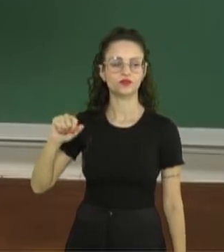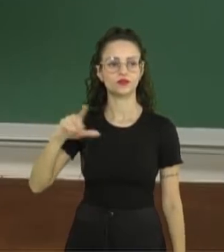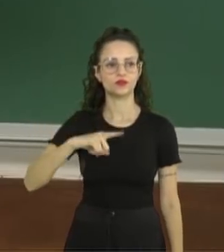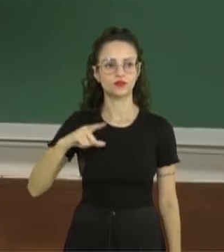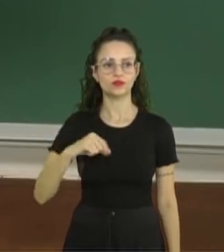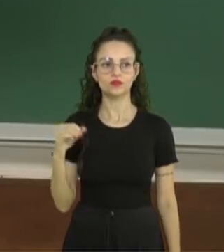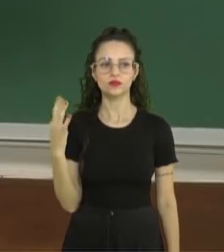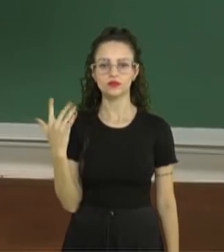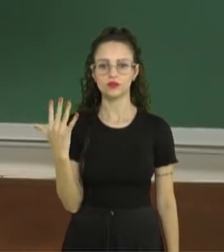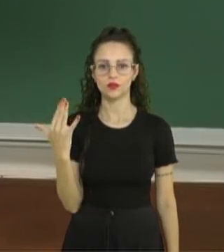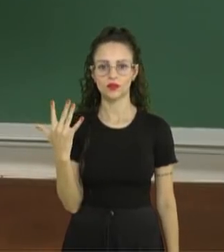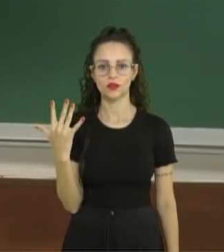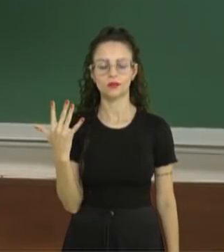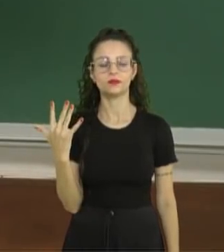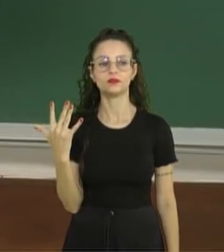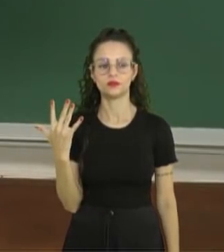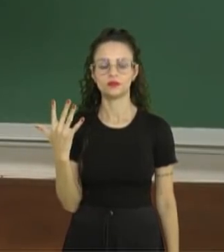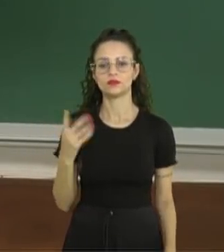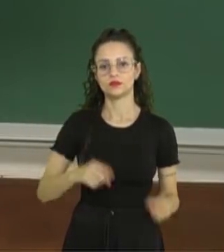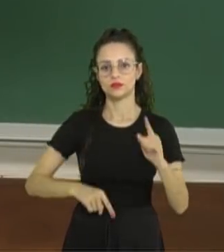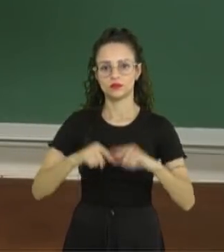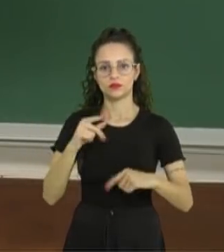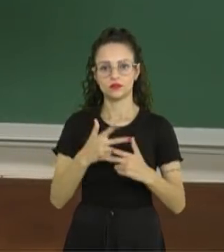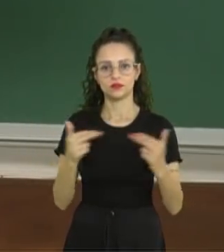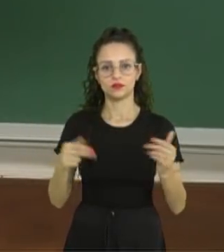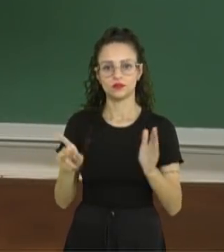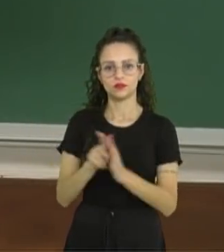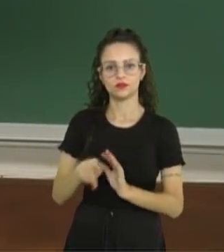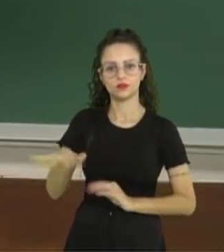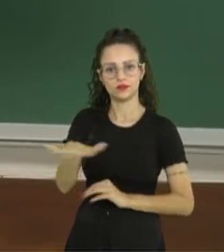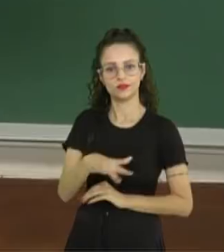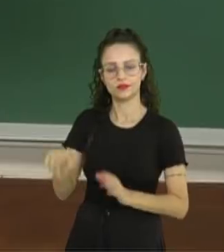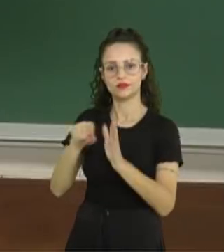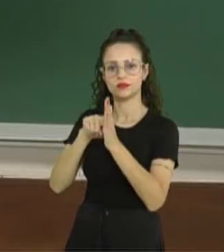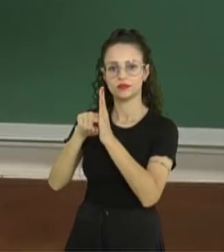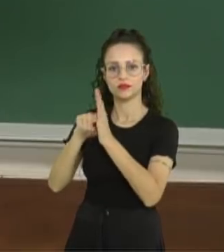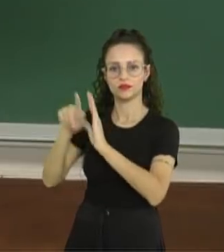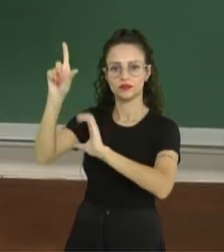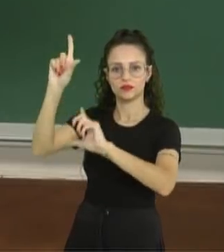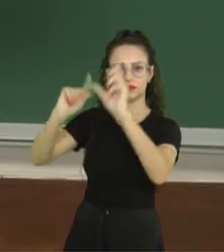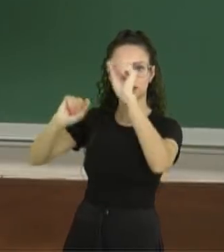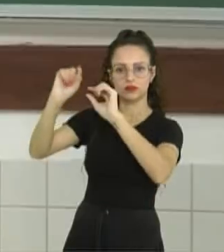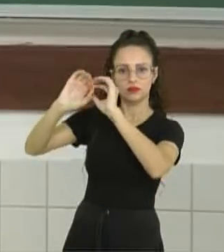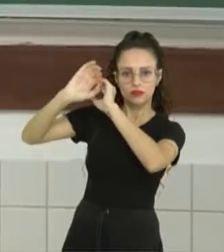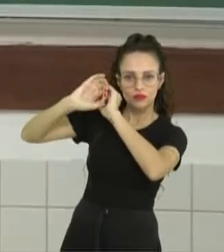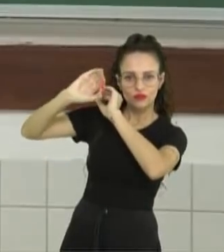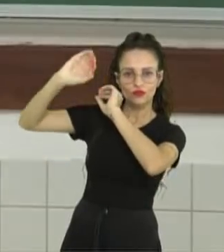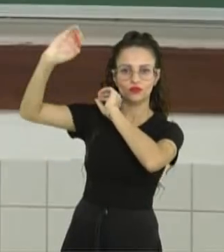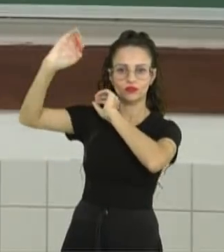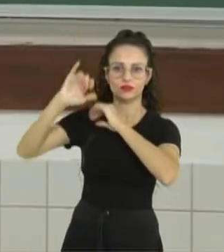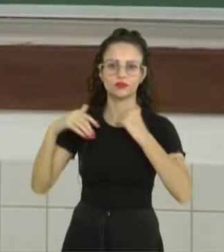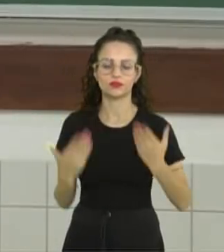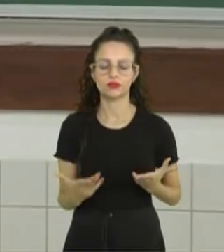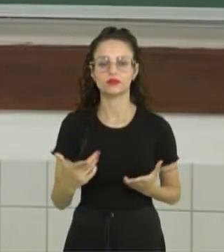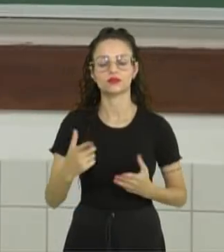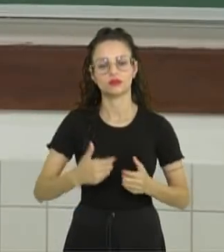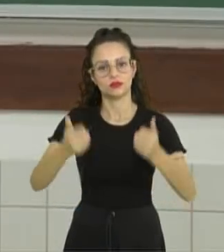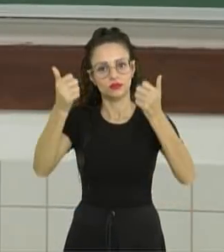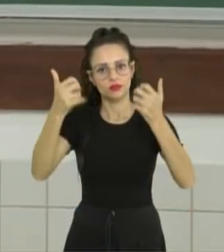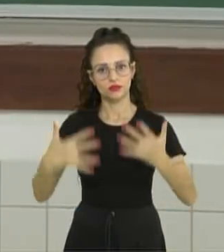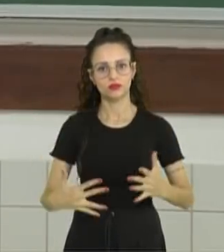sua mão, alguns tipos de instrumentos utilizados na área da astronomia. É uma explicação do